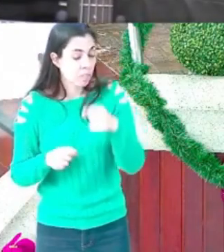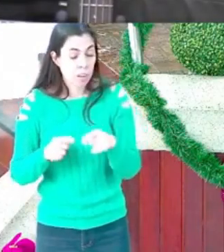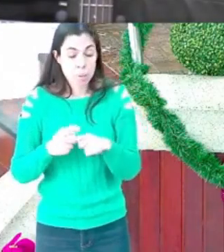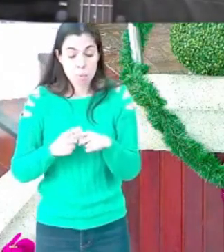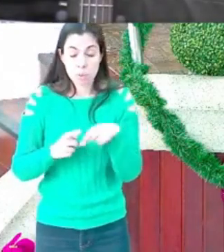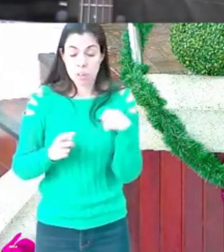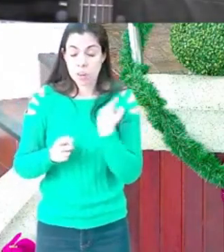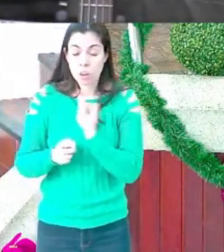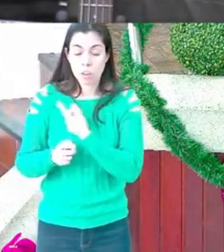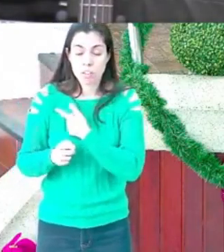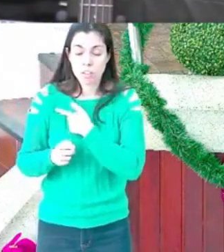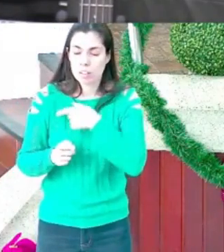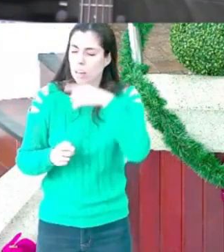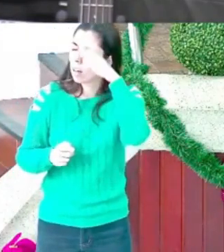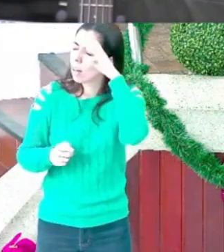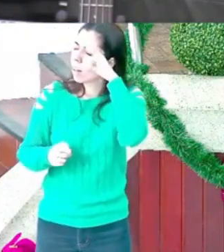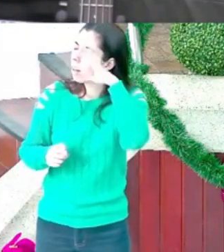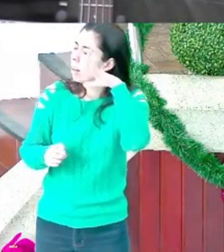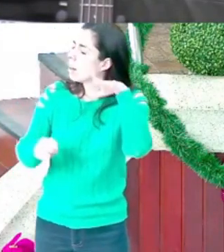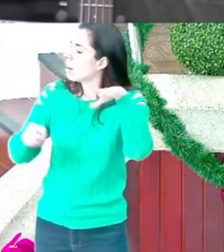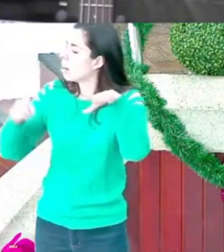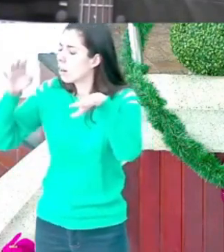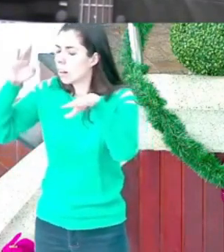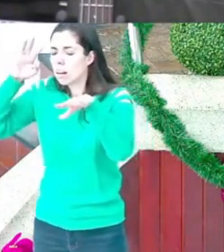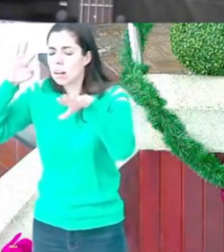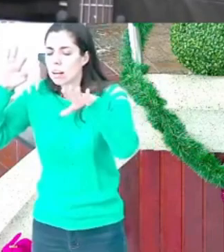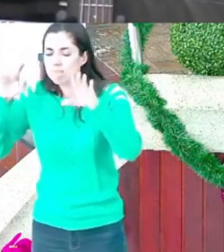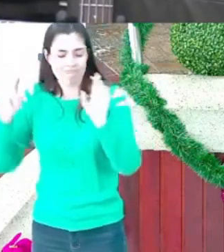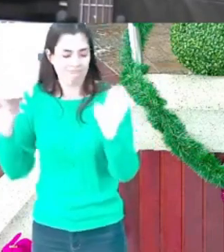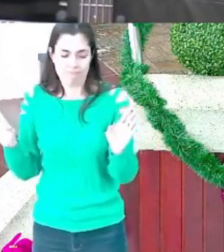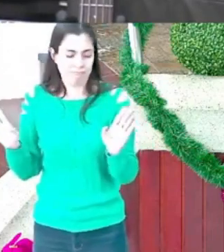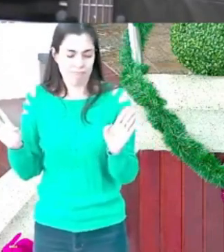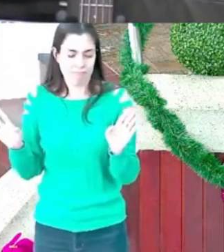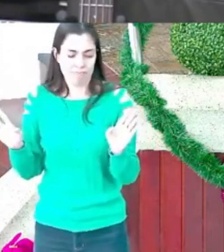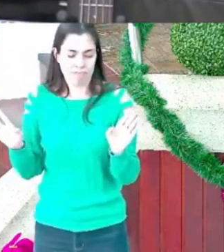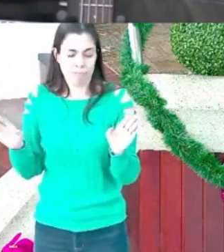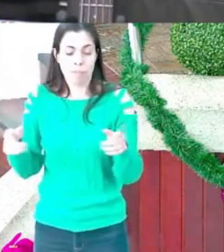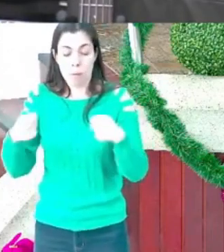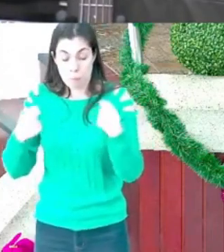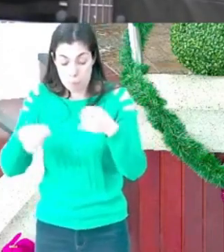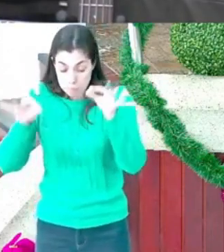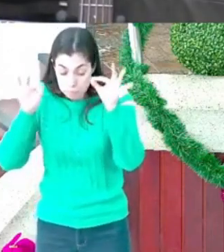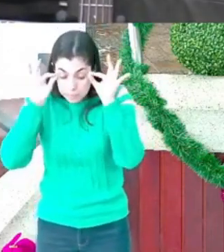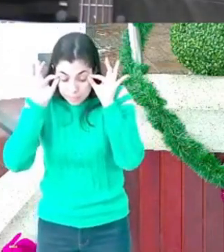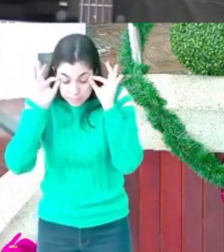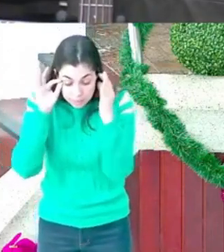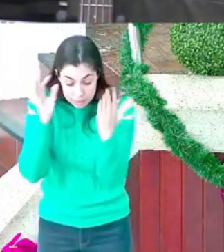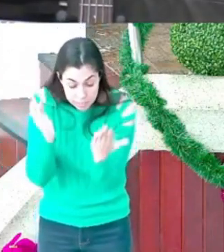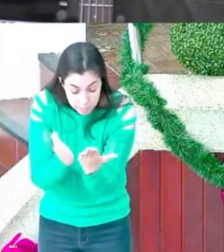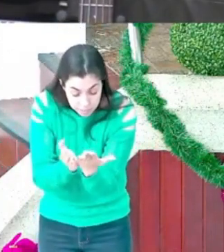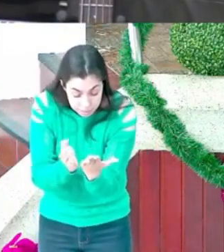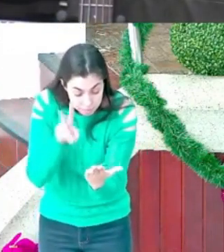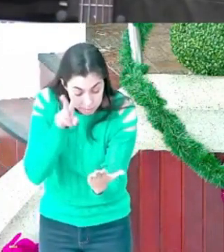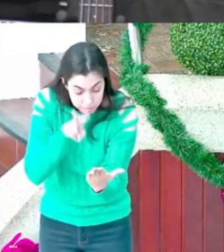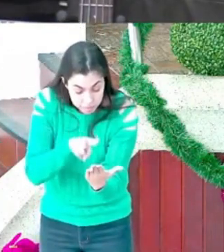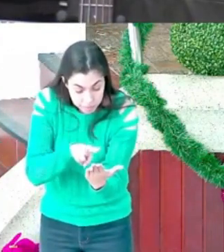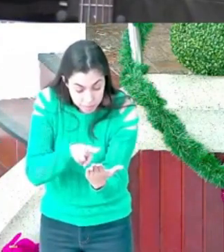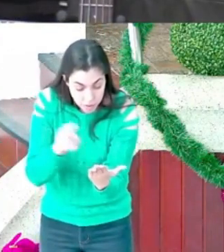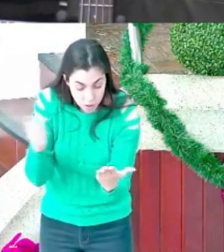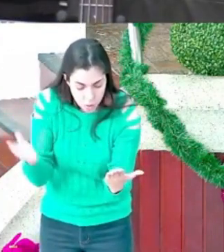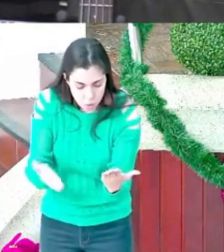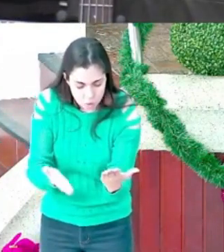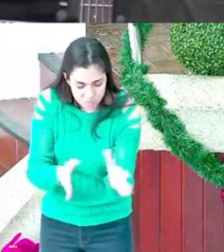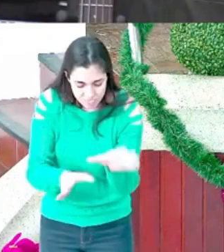nós costumamos ser. Carecemos, ó Deus, então, da Tua graça. Fala aos